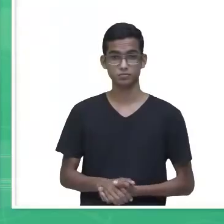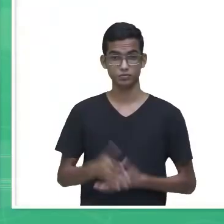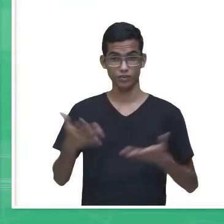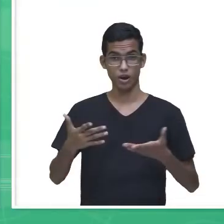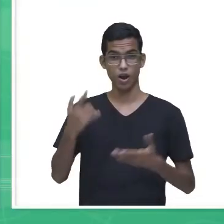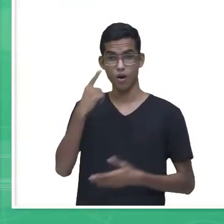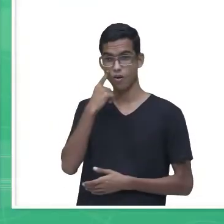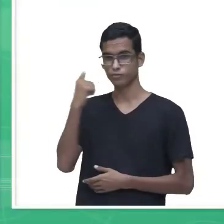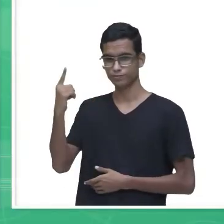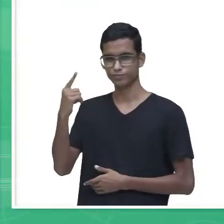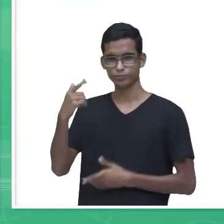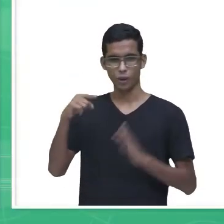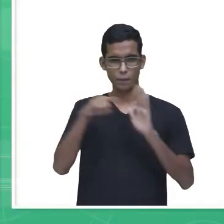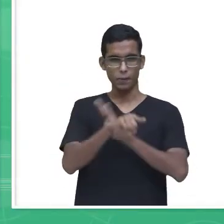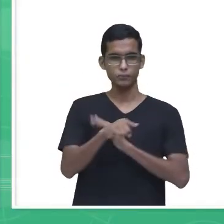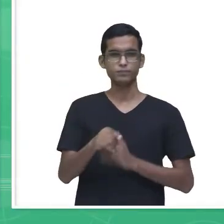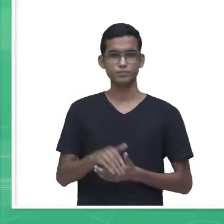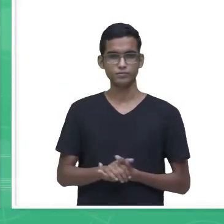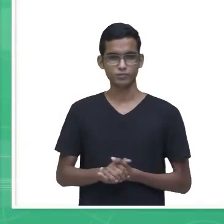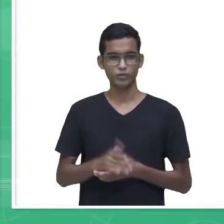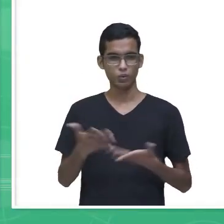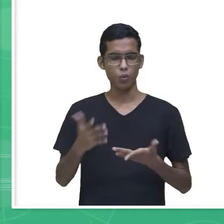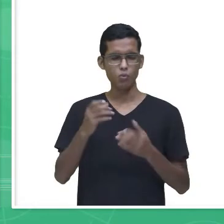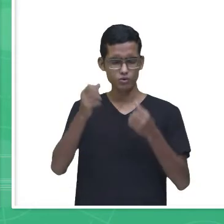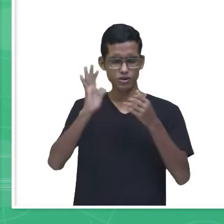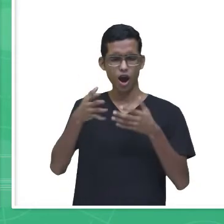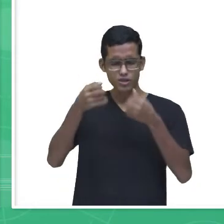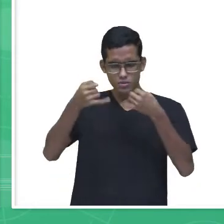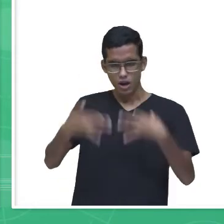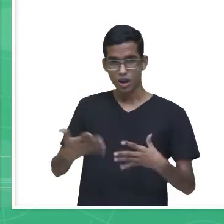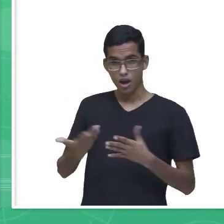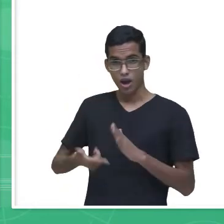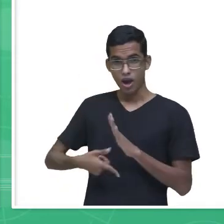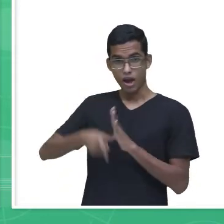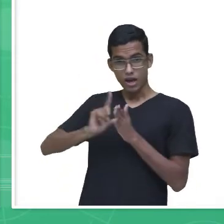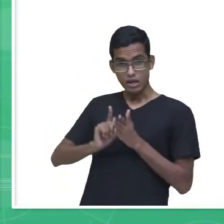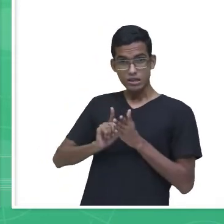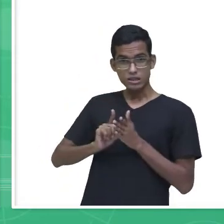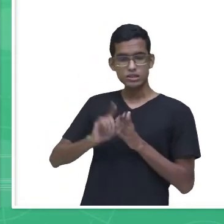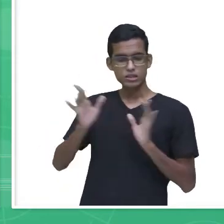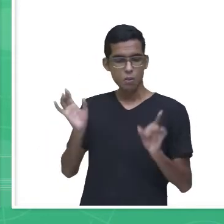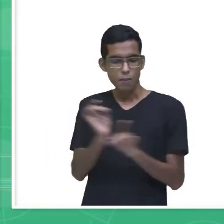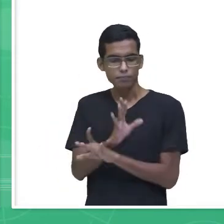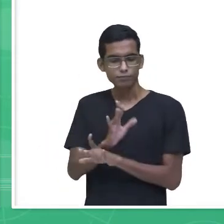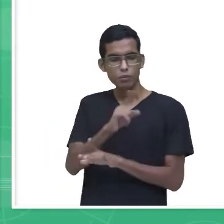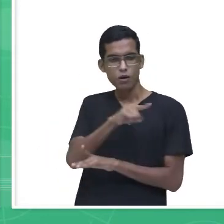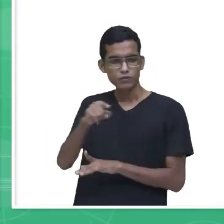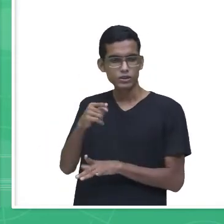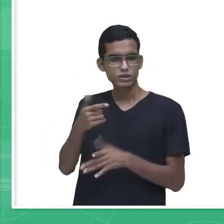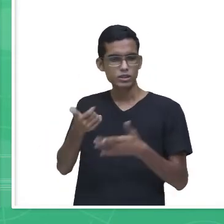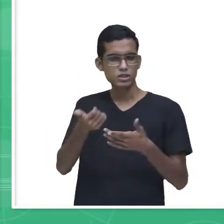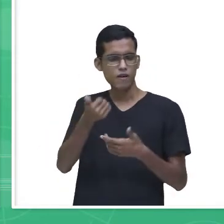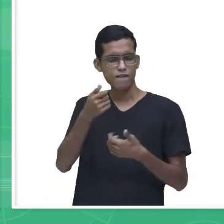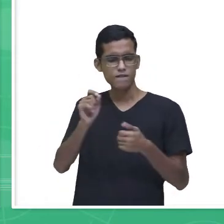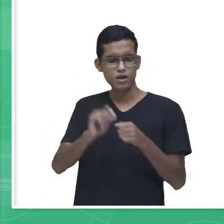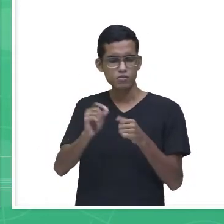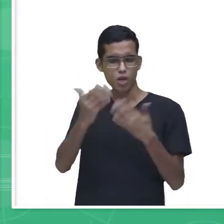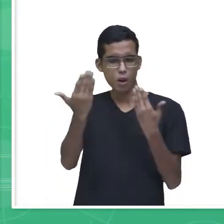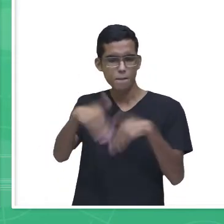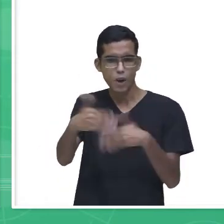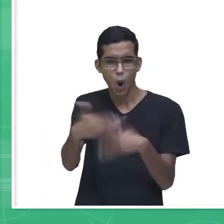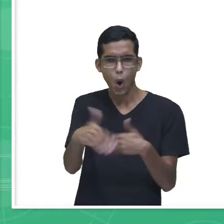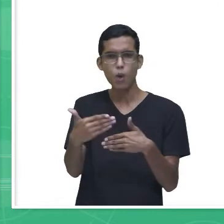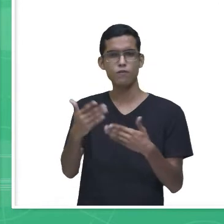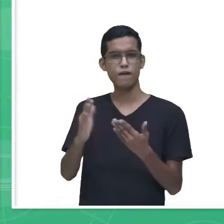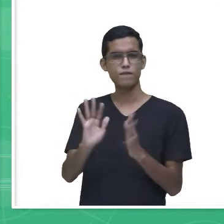Então, gente, como eu adiantei, né, já é uma preparação aí para aqueles tipos de avaliação que vocês vão ver aí no final do ano, essas avaliações. Ensino médio trabalha muito